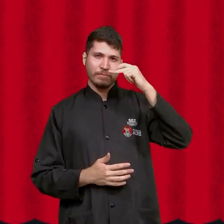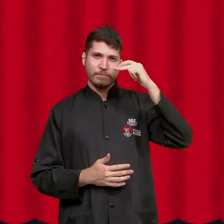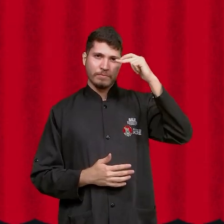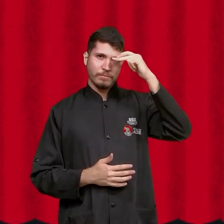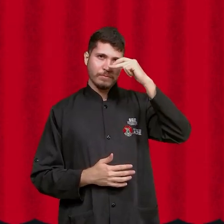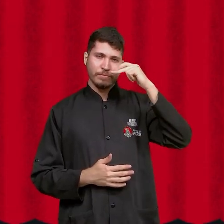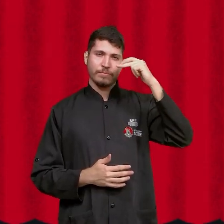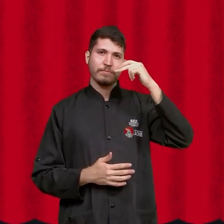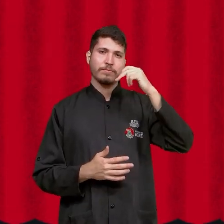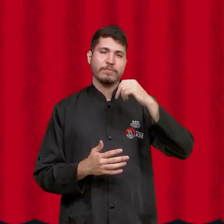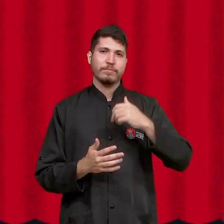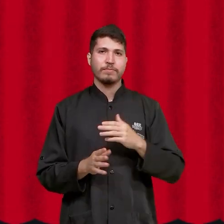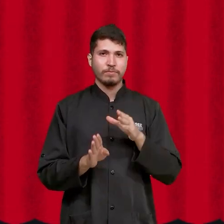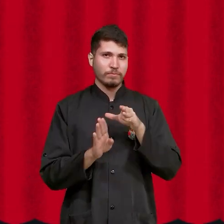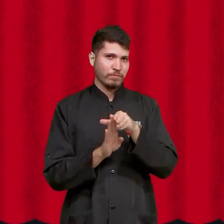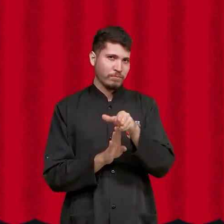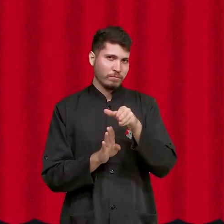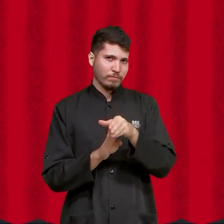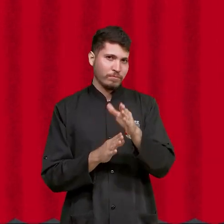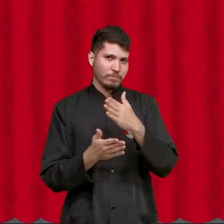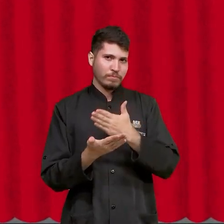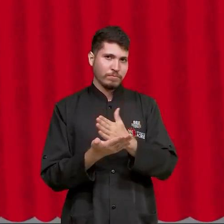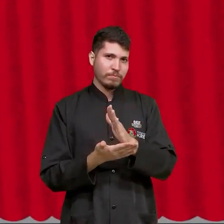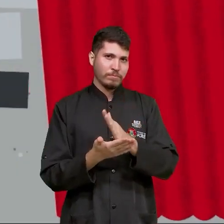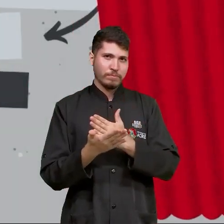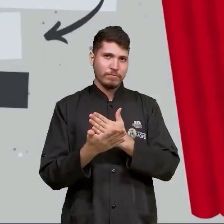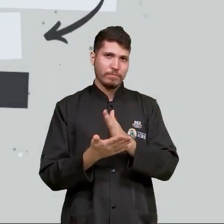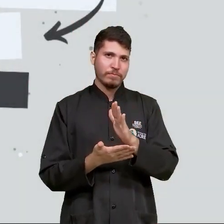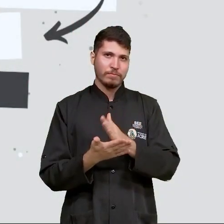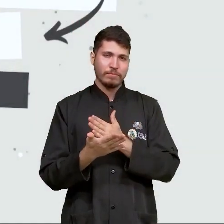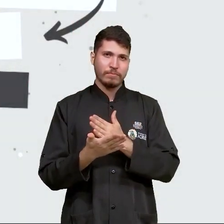Vou trazer algumas orientações para que vocês possam